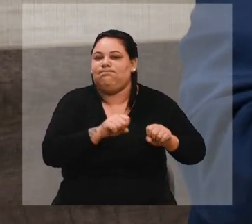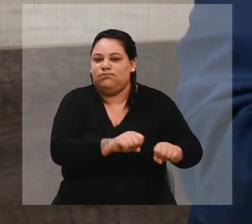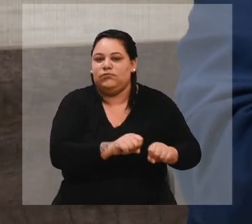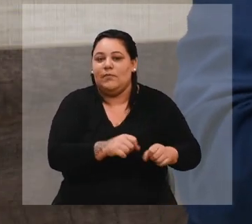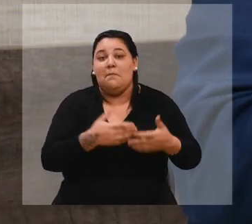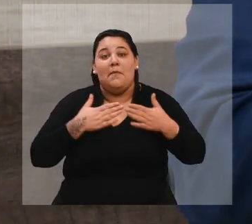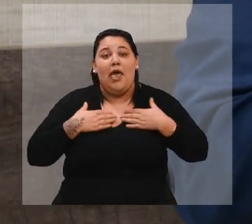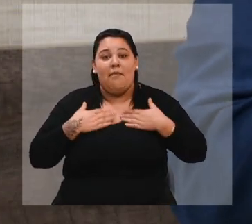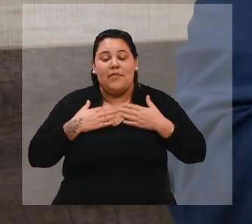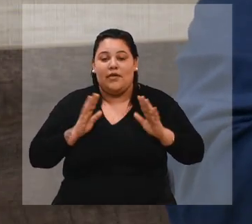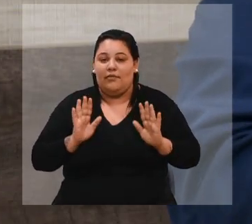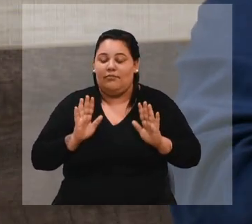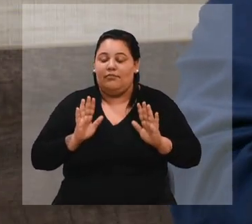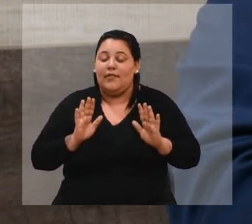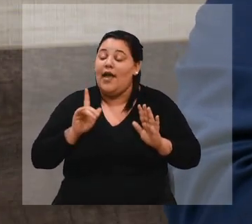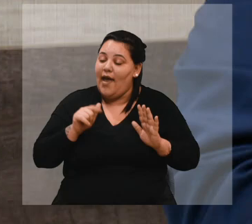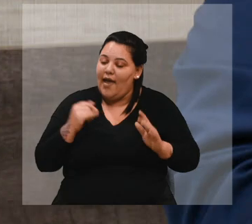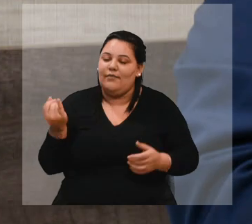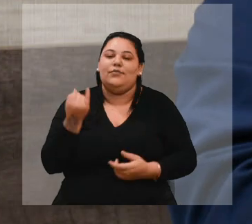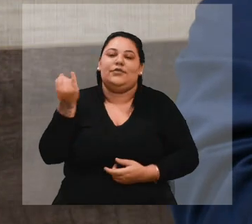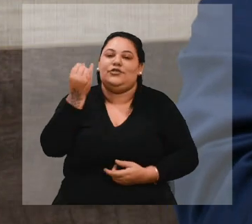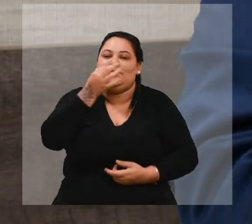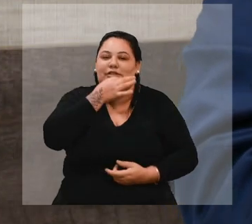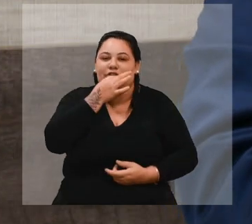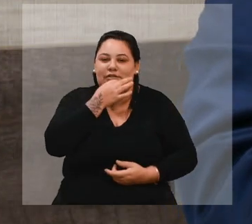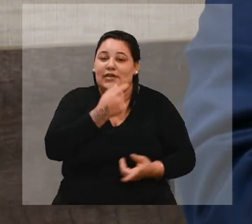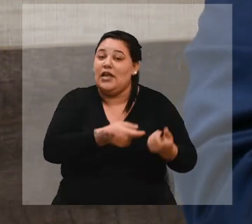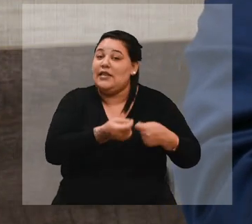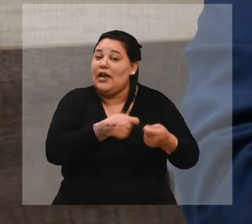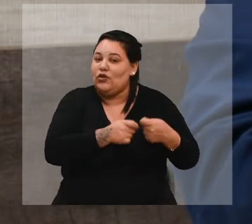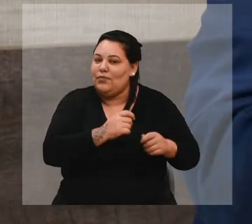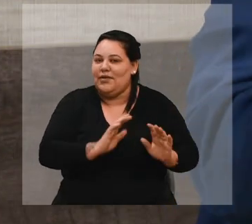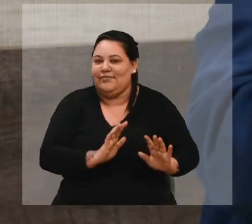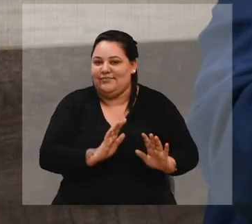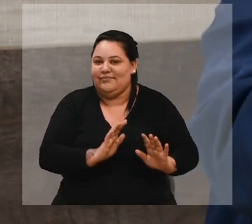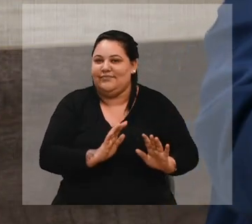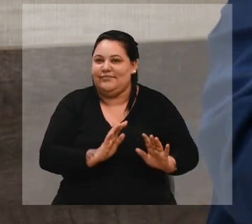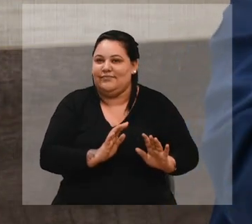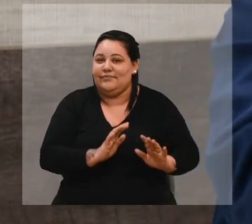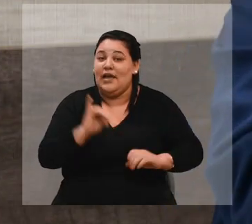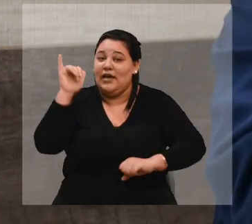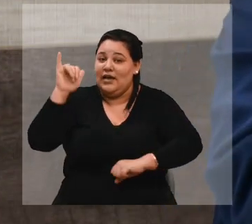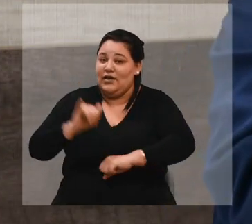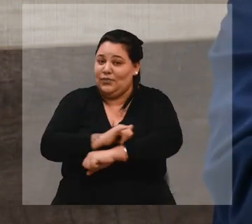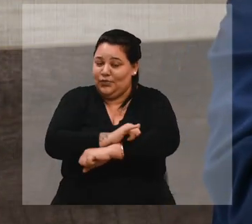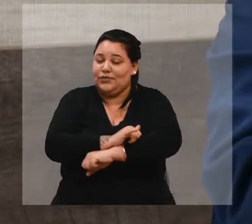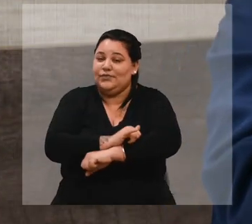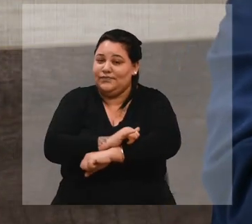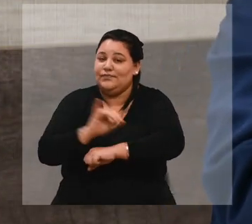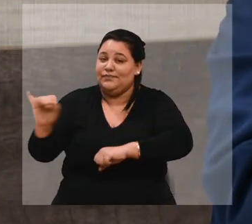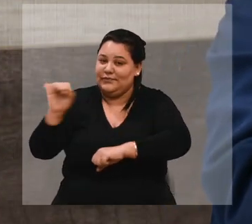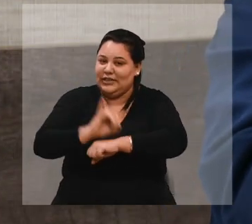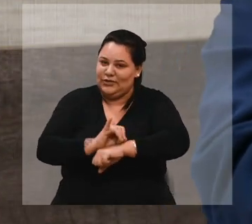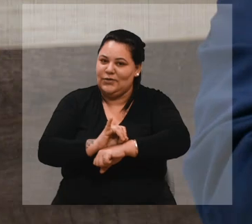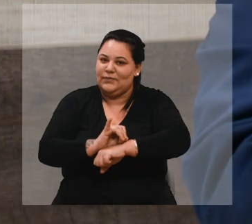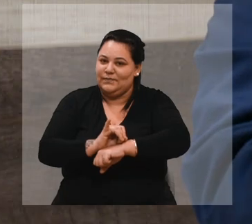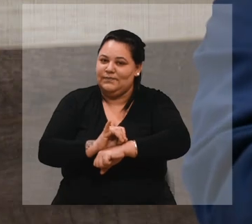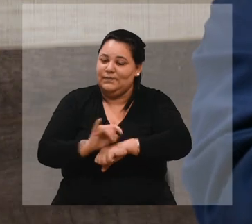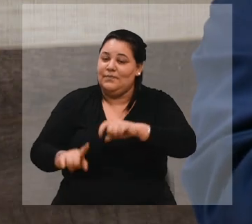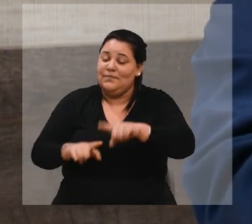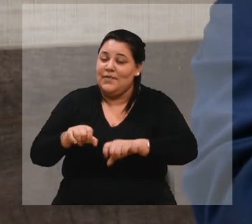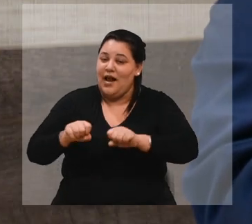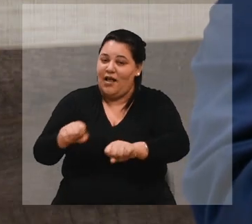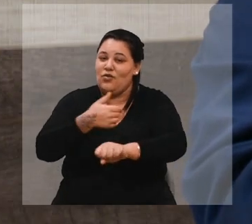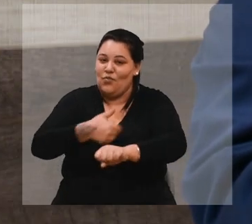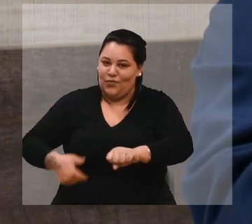que para mim é um vetor importante para Caxias do Sul econômico, ou seja, aeroporto internacional,